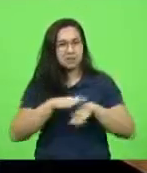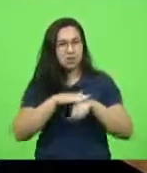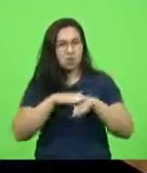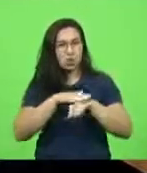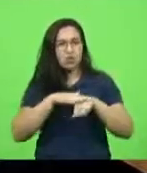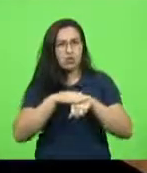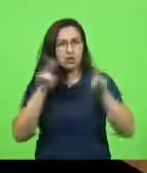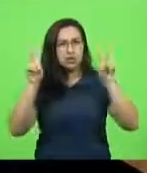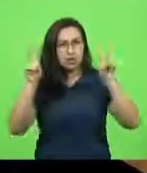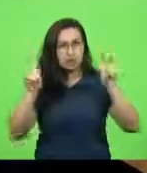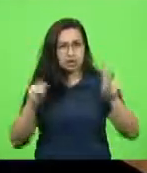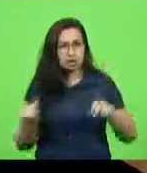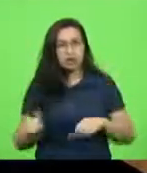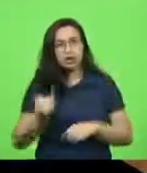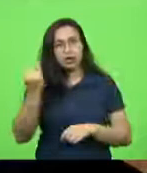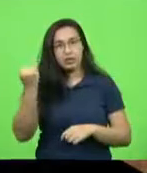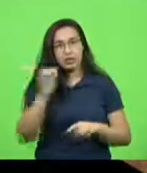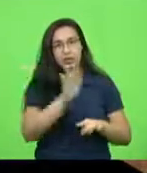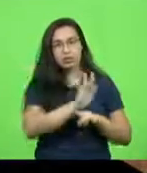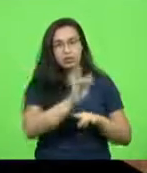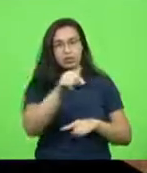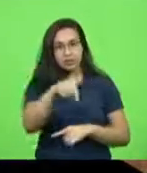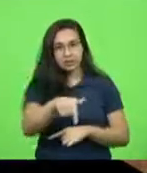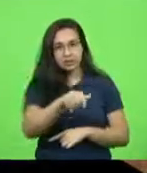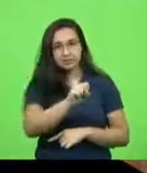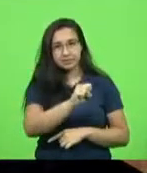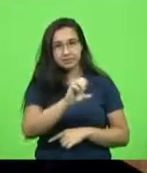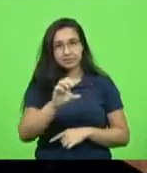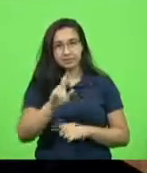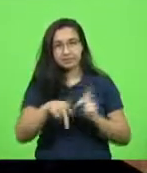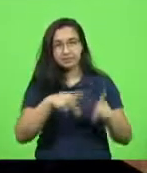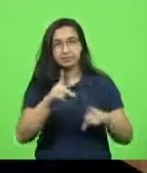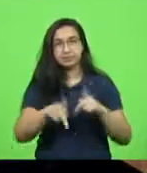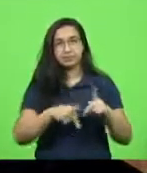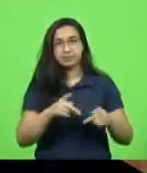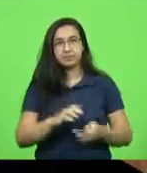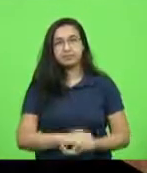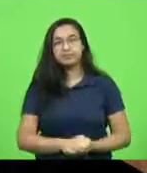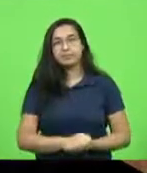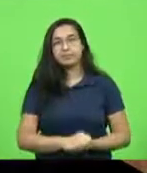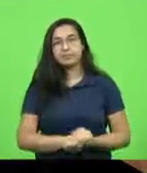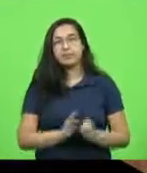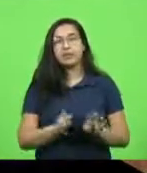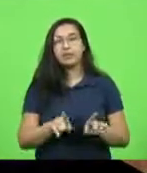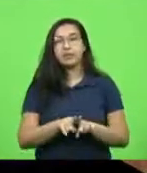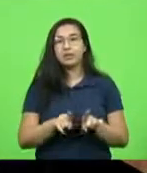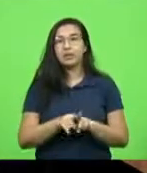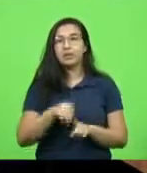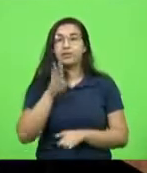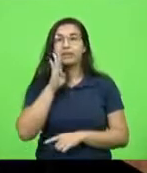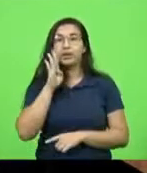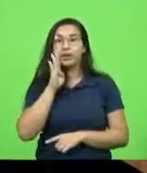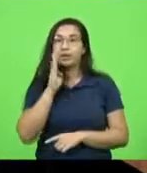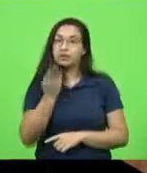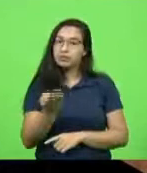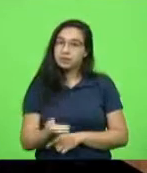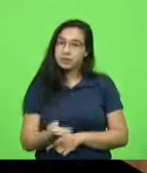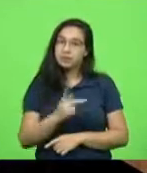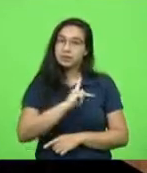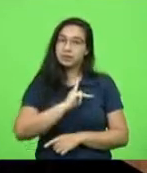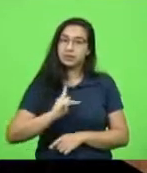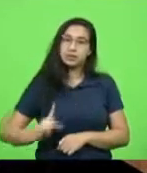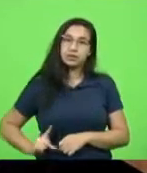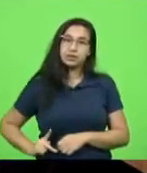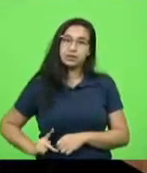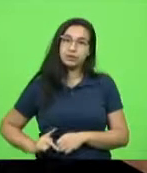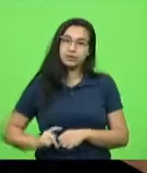em prol dos Catarinenses não diferentes minha saudação também ao presidente Uberlândia neste momento presidindo a sessão